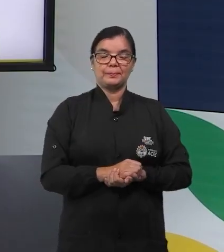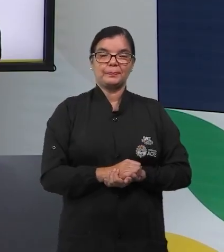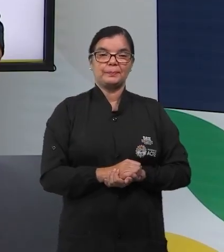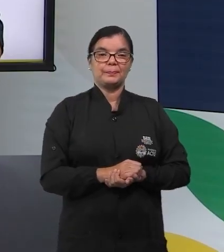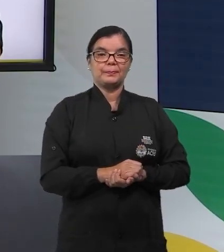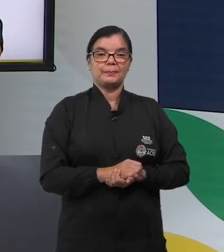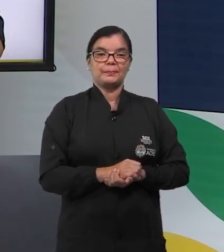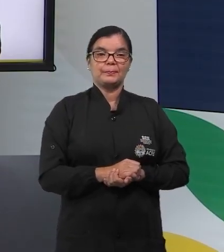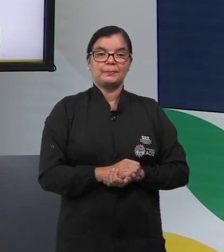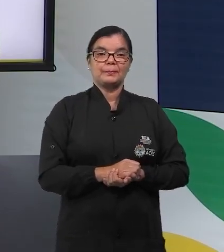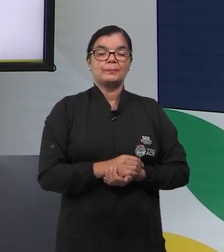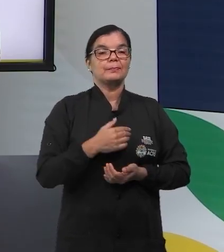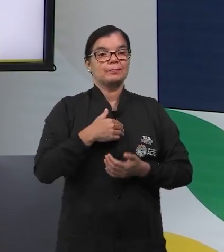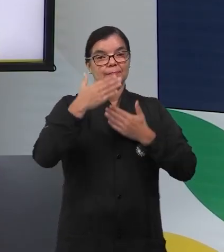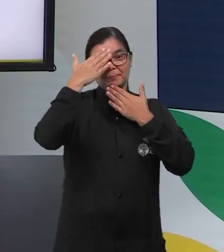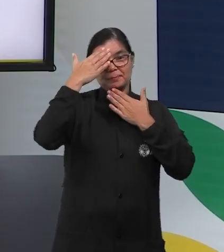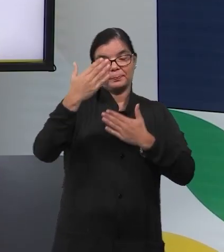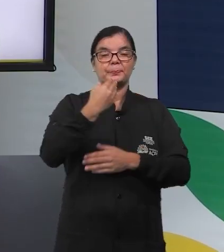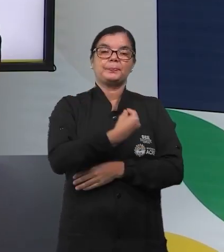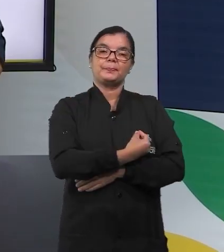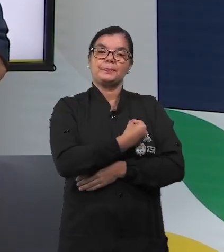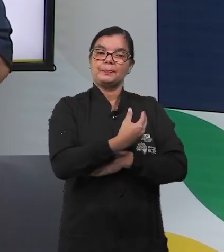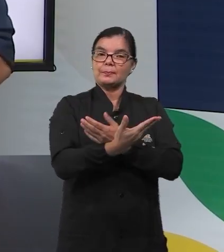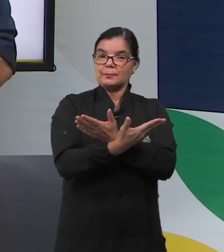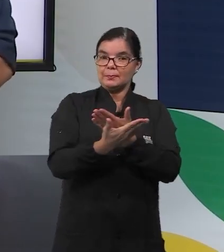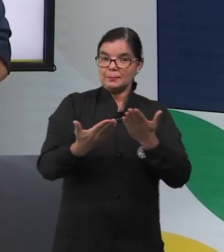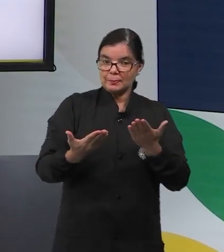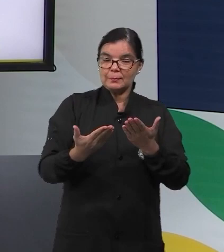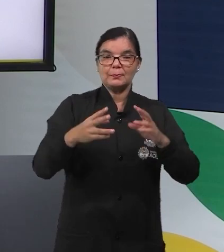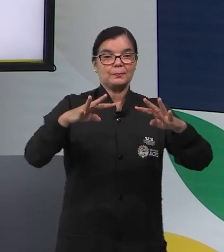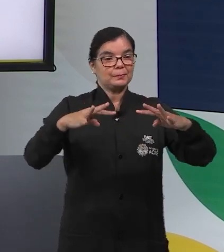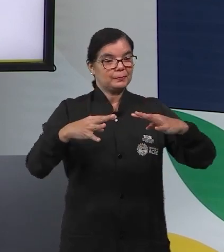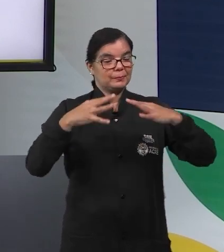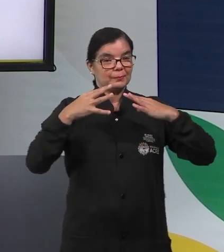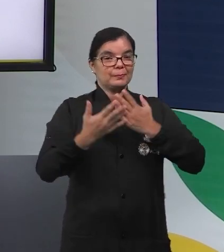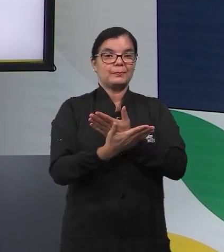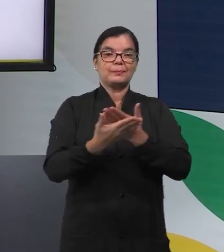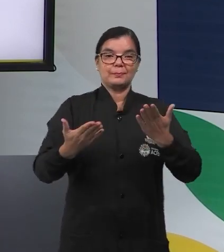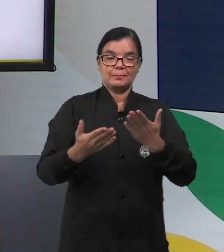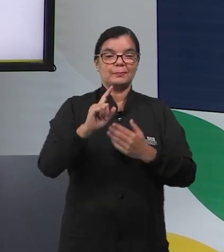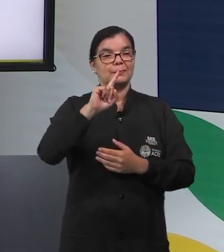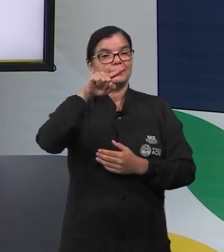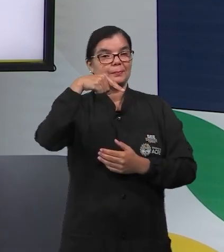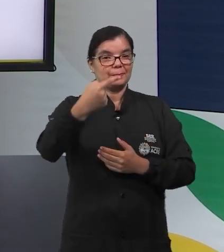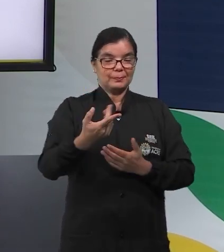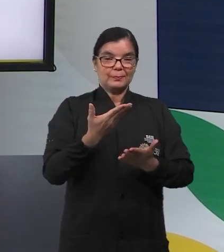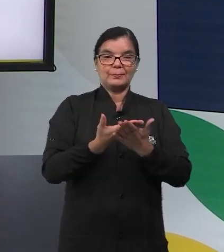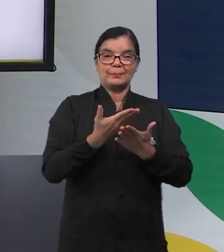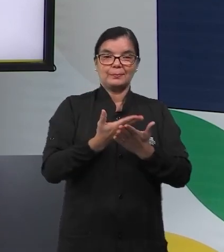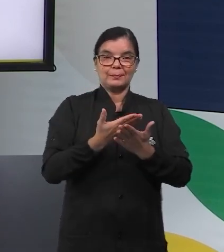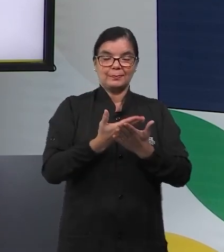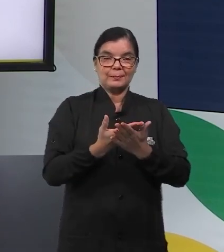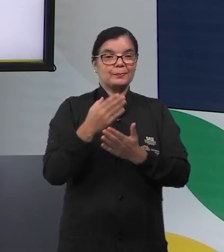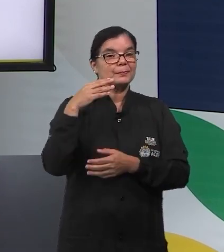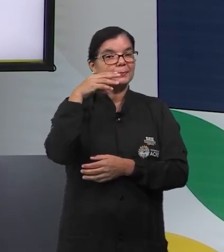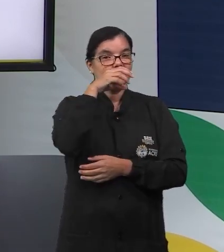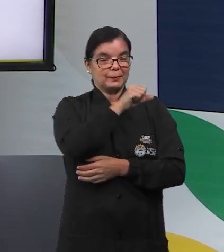Gente, gostaria de agradecer a presença de vocês aí, a atenção de vocês. Até uma próxima aula em